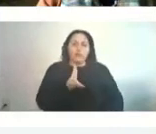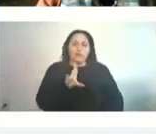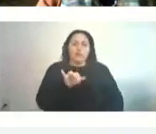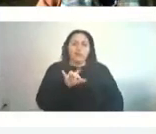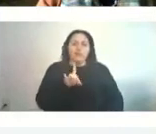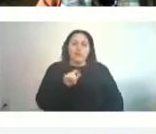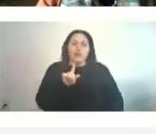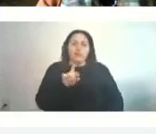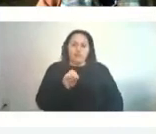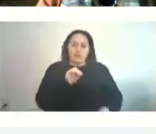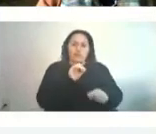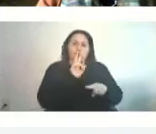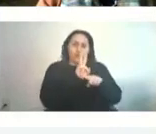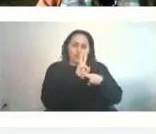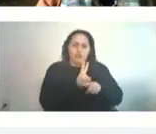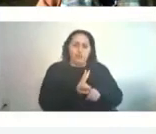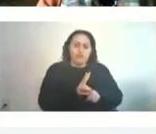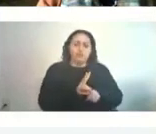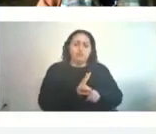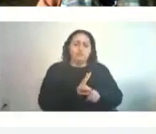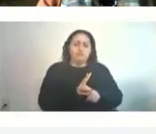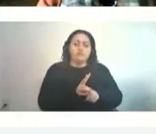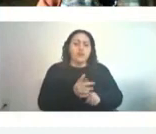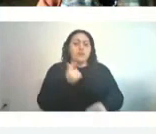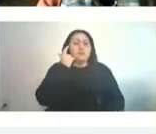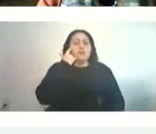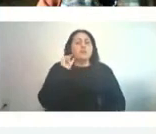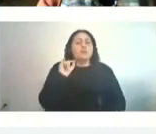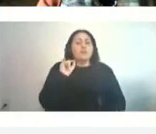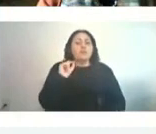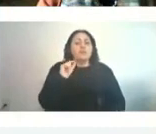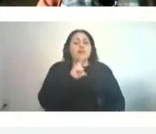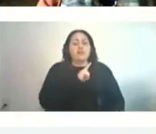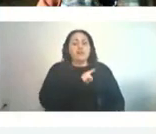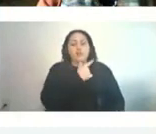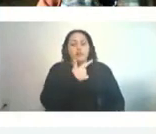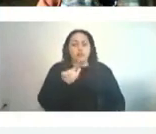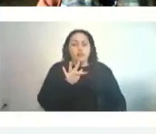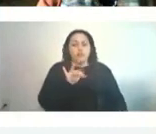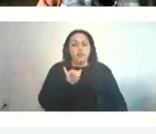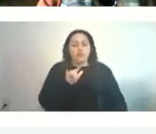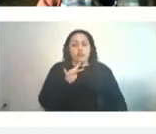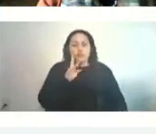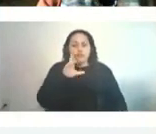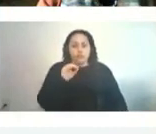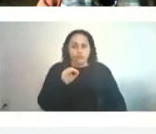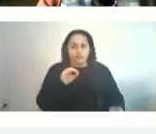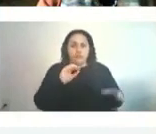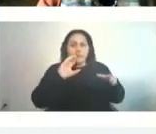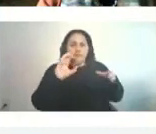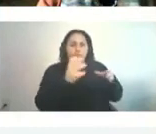objetos, a gente colocou esse filtro EPA na saída